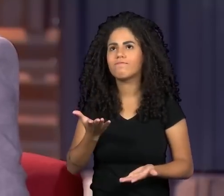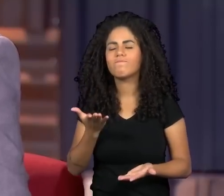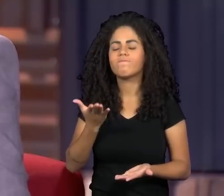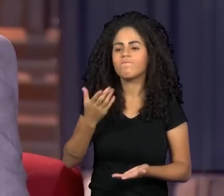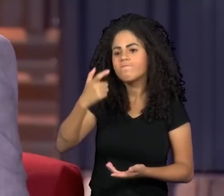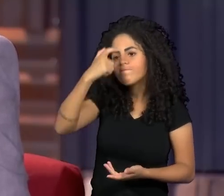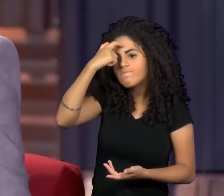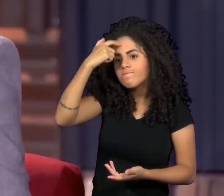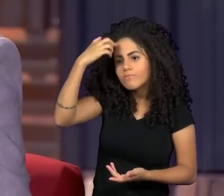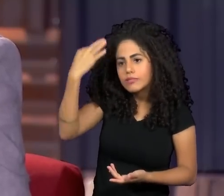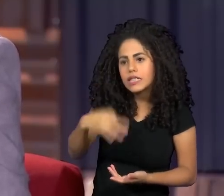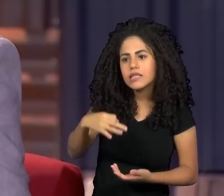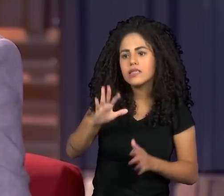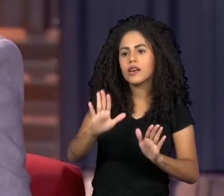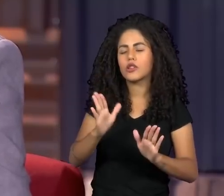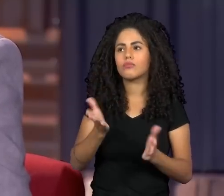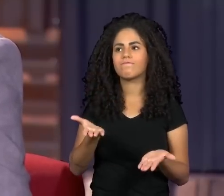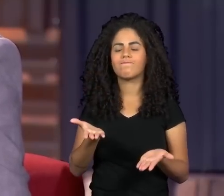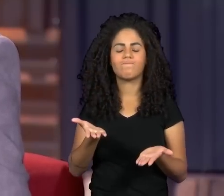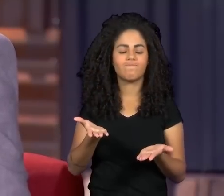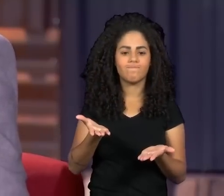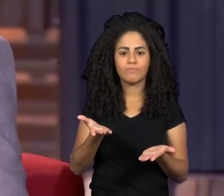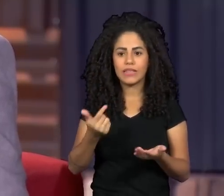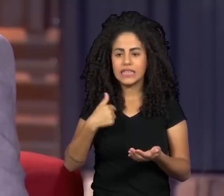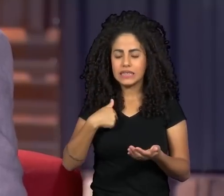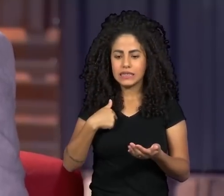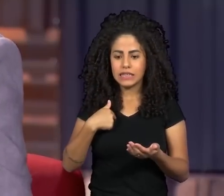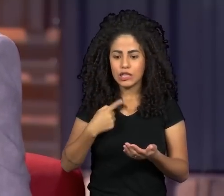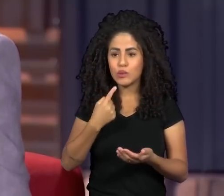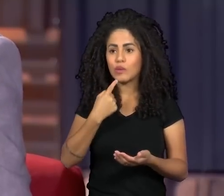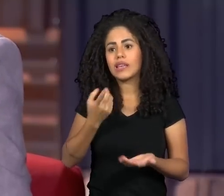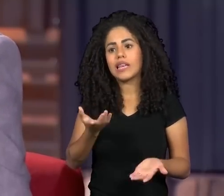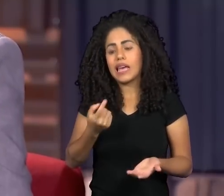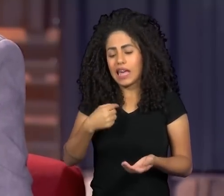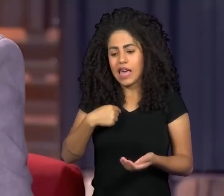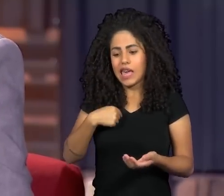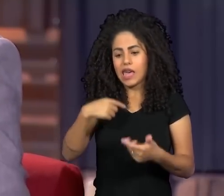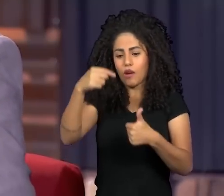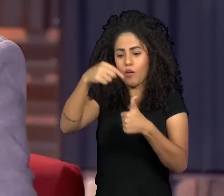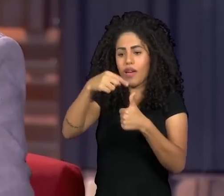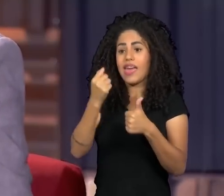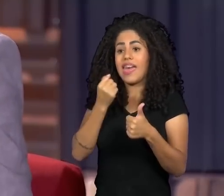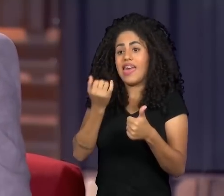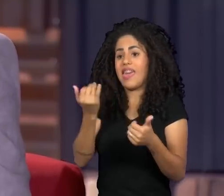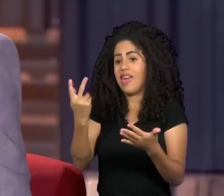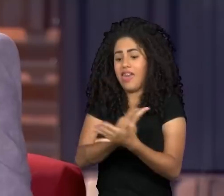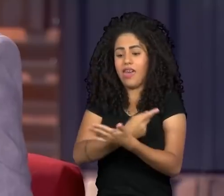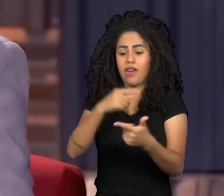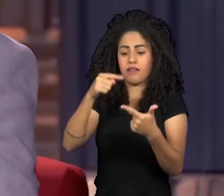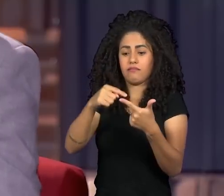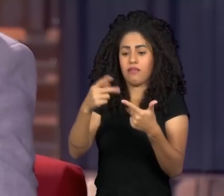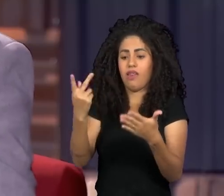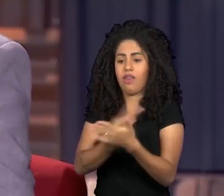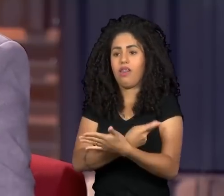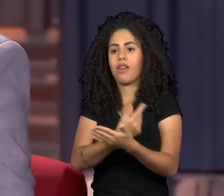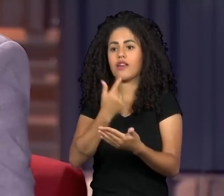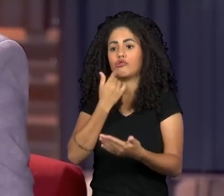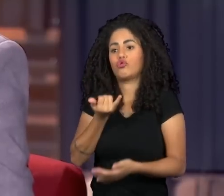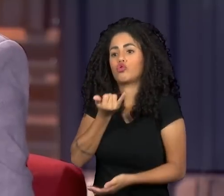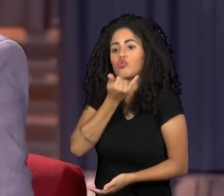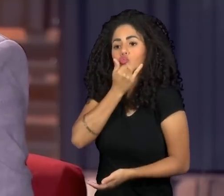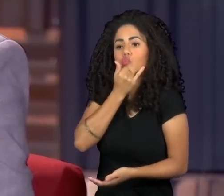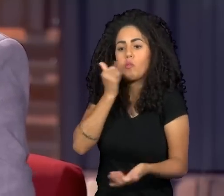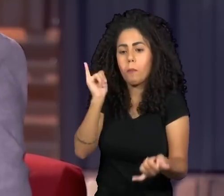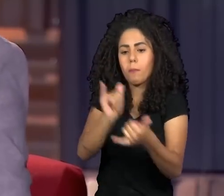uma abertura muito grande de dizer, pô, galera, isso aqui vacilei e é isso, vamos ver o que acontece agora. Mas graças a Deus até hoje não